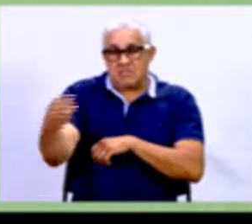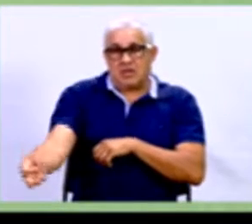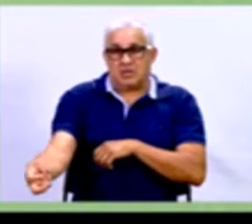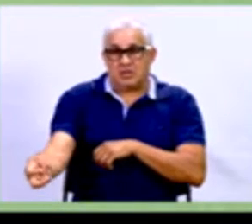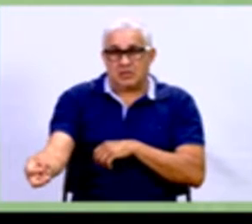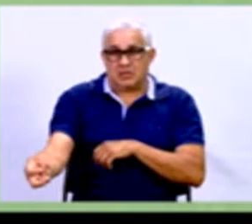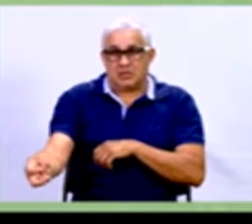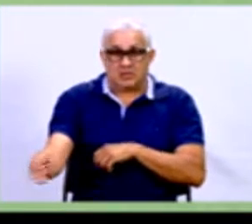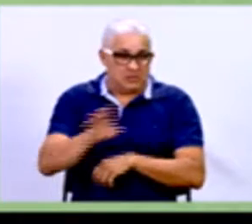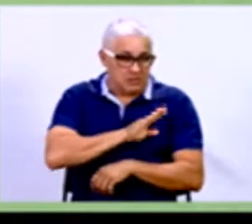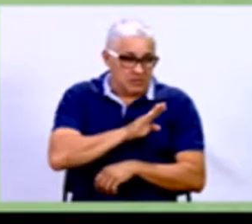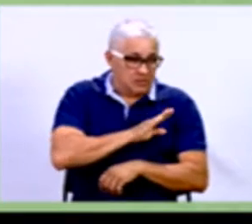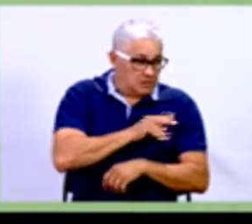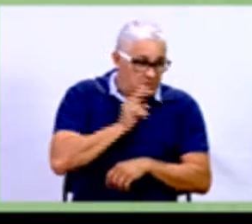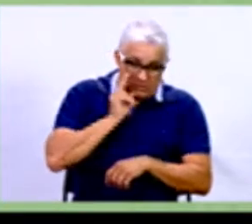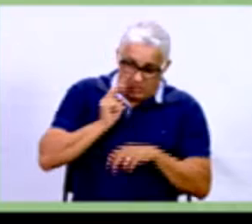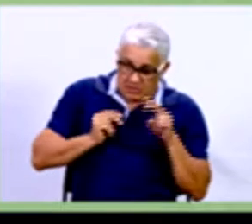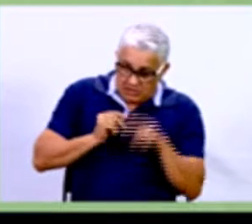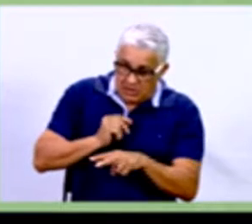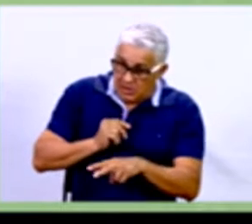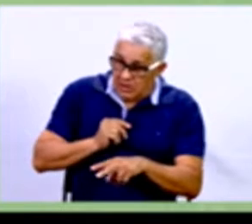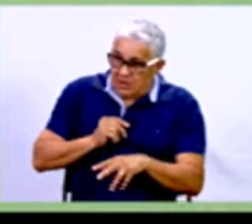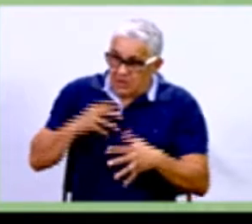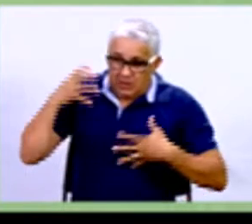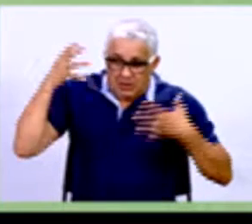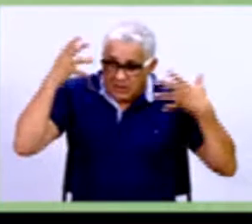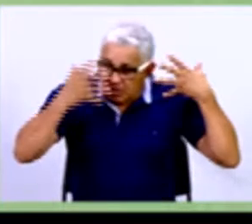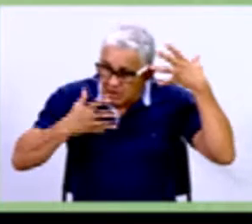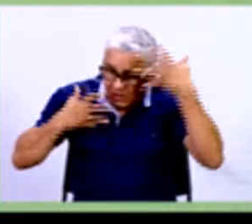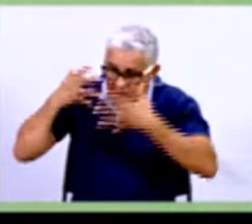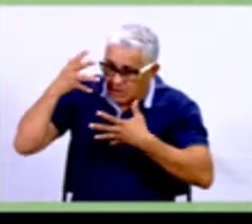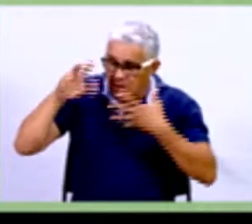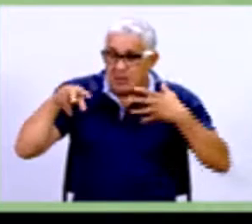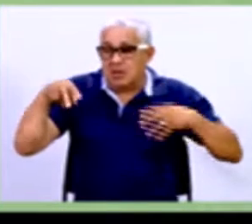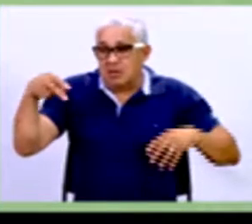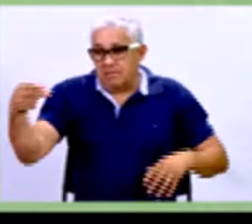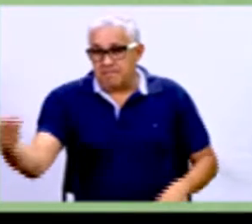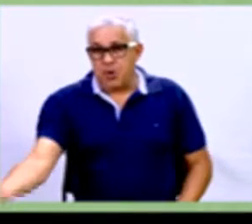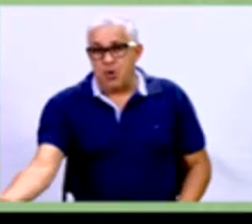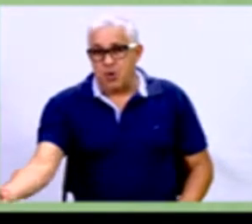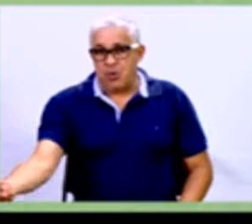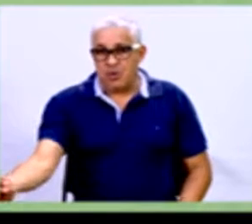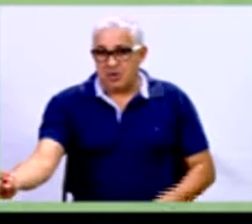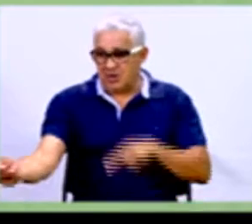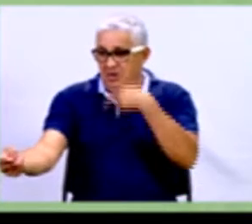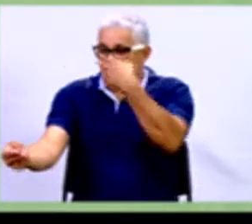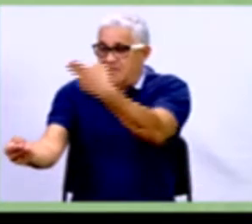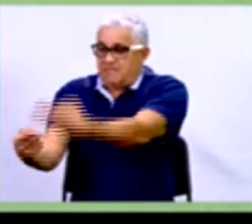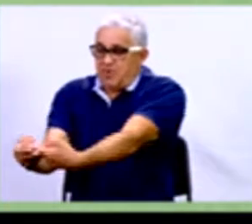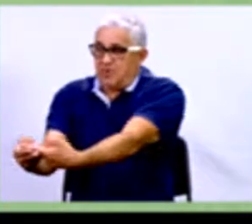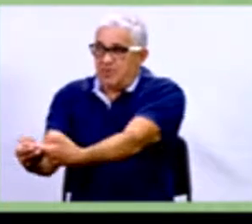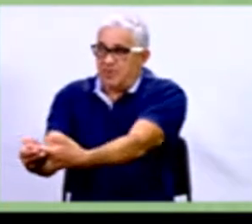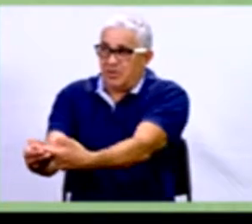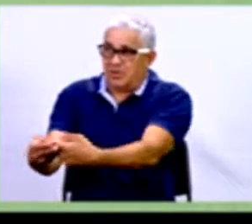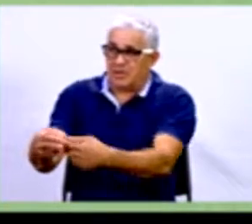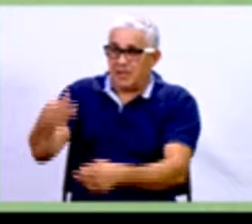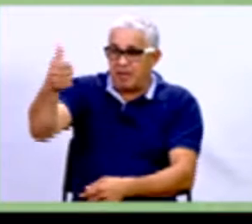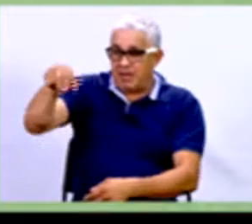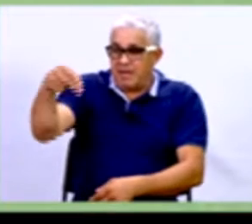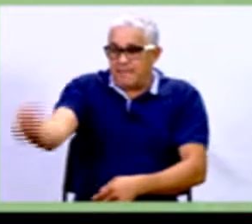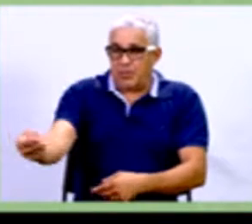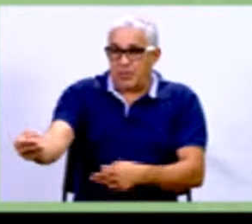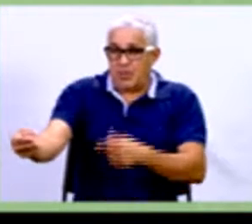o colega desesperado cai por cima dele o peso do corpo, né, o cara pesava